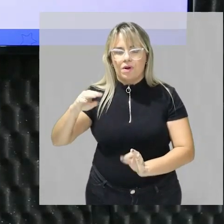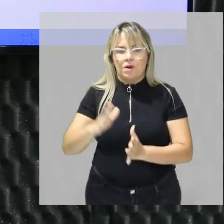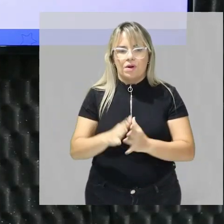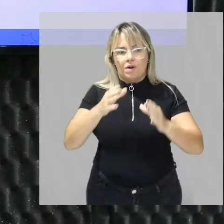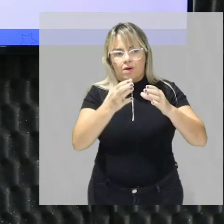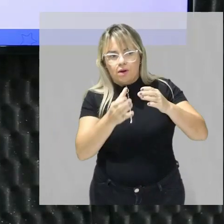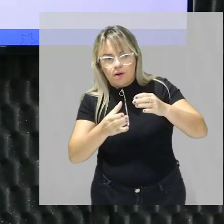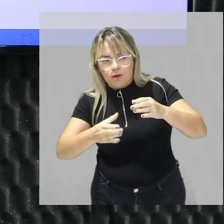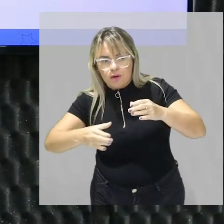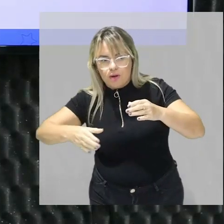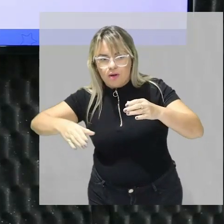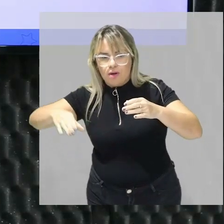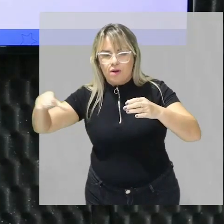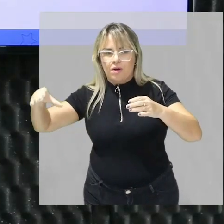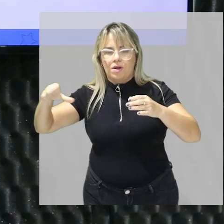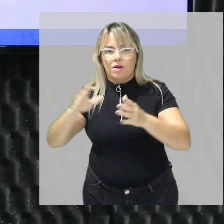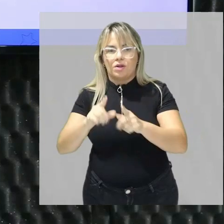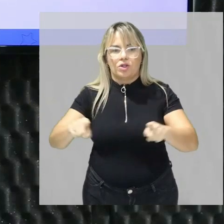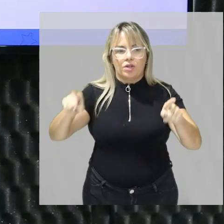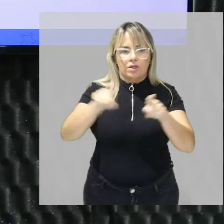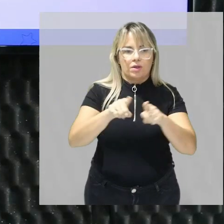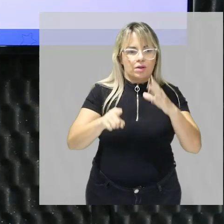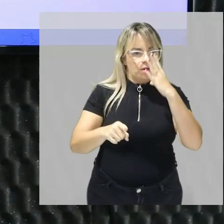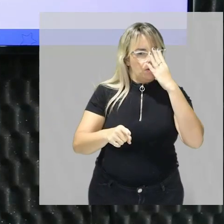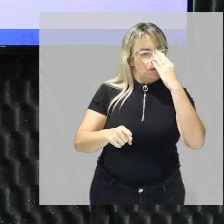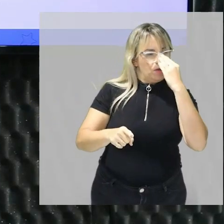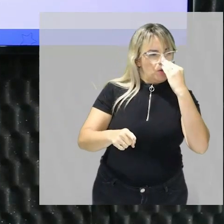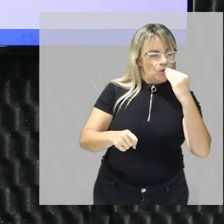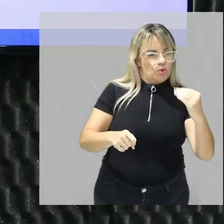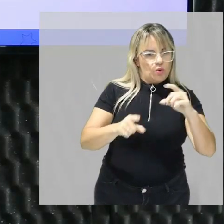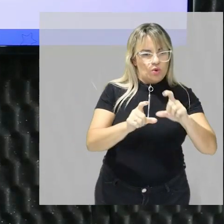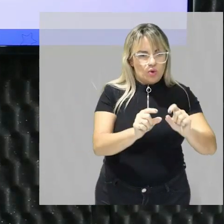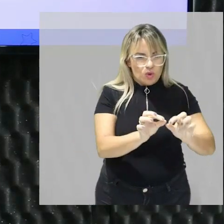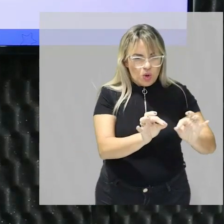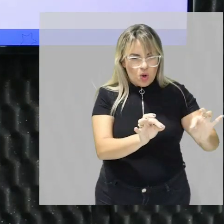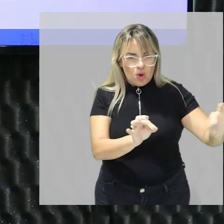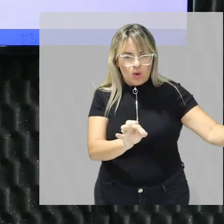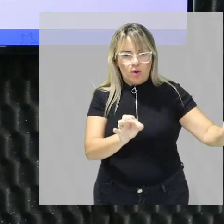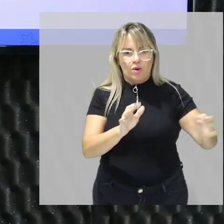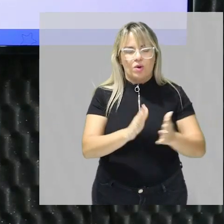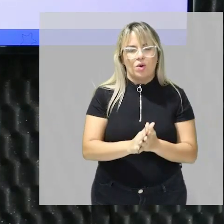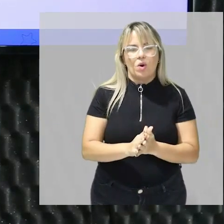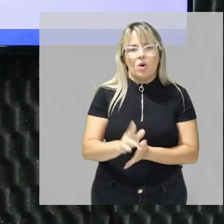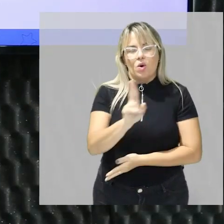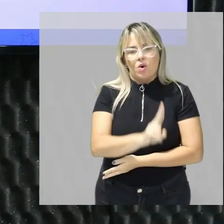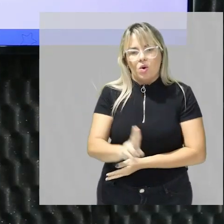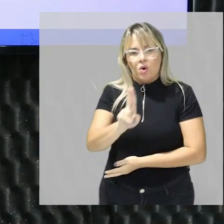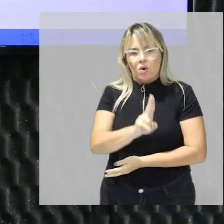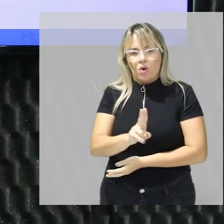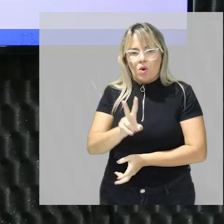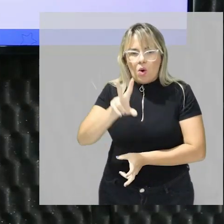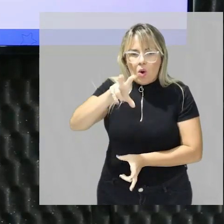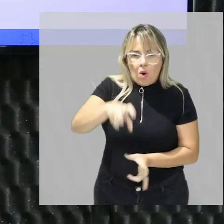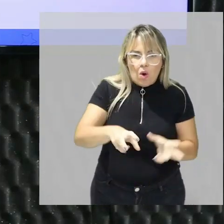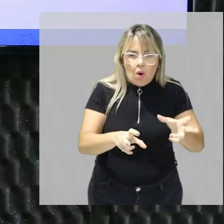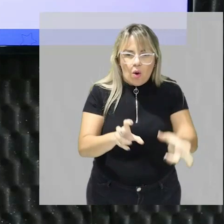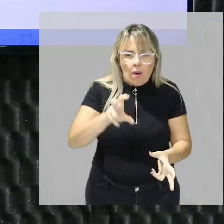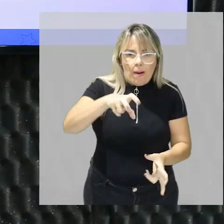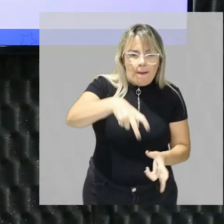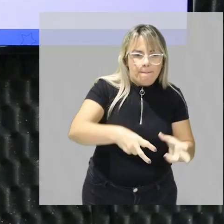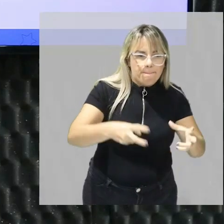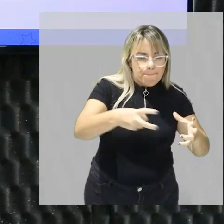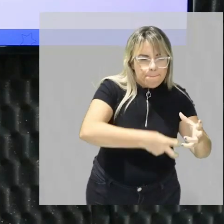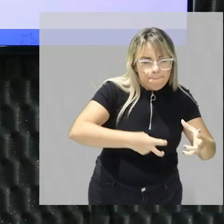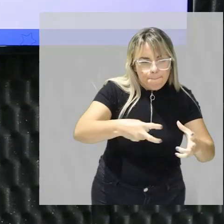e um focinho longo. Usa suas garras dianteiras para escavar vários formigueiros e